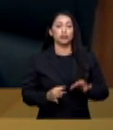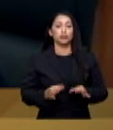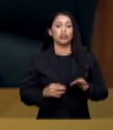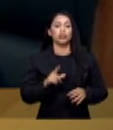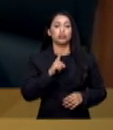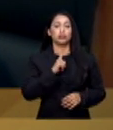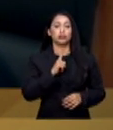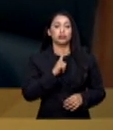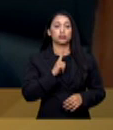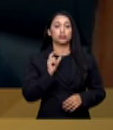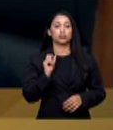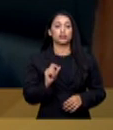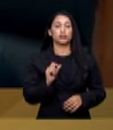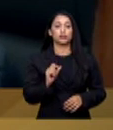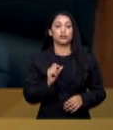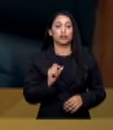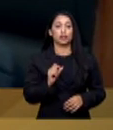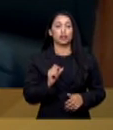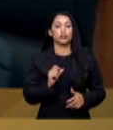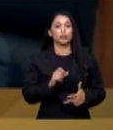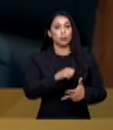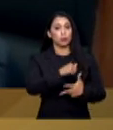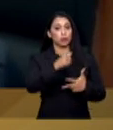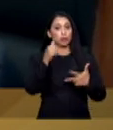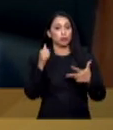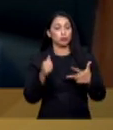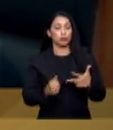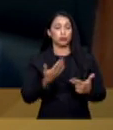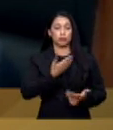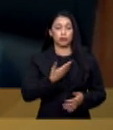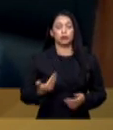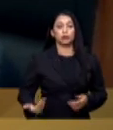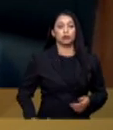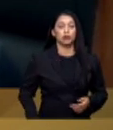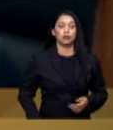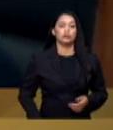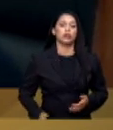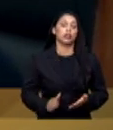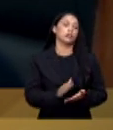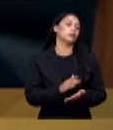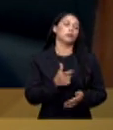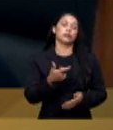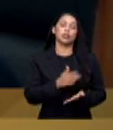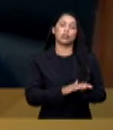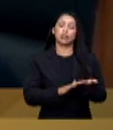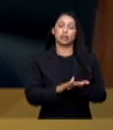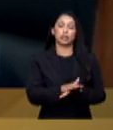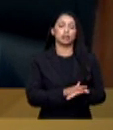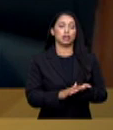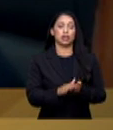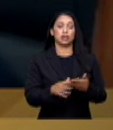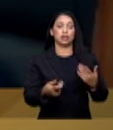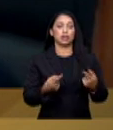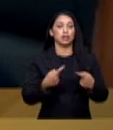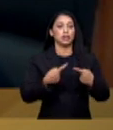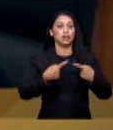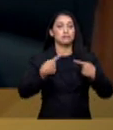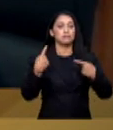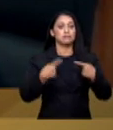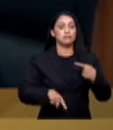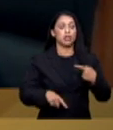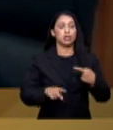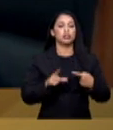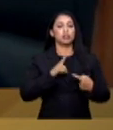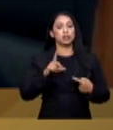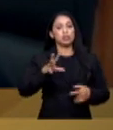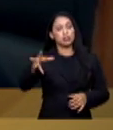de atribuições do poder público, nada impede, com todo respeito, que se